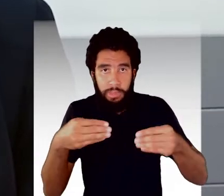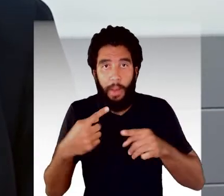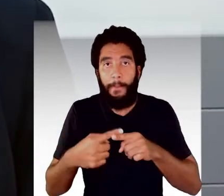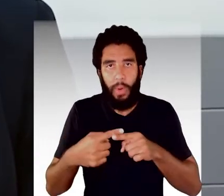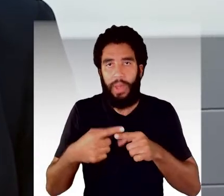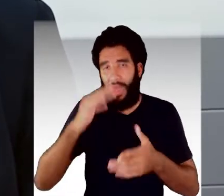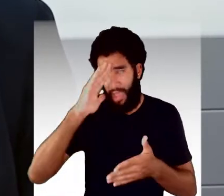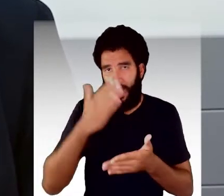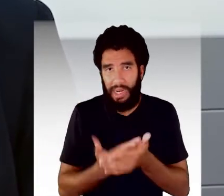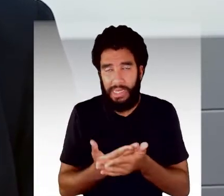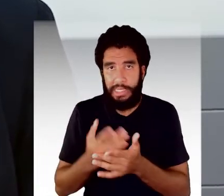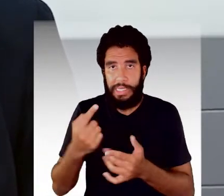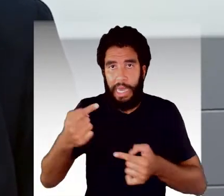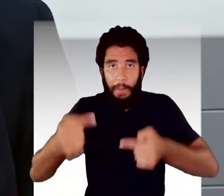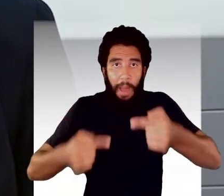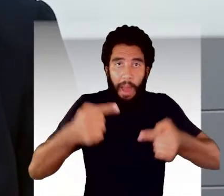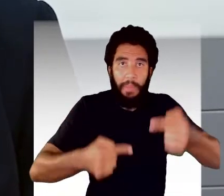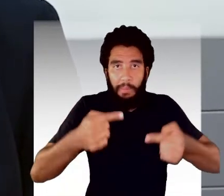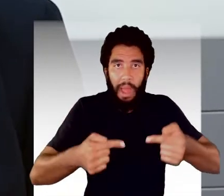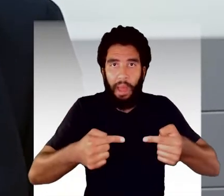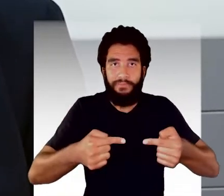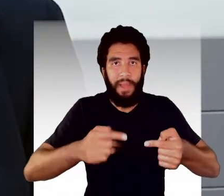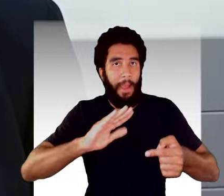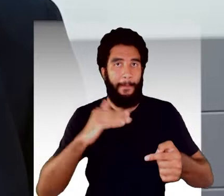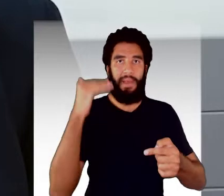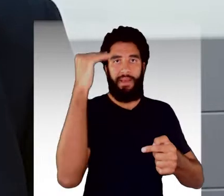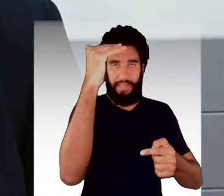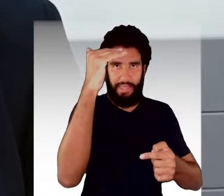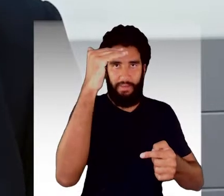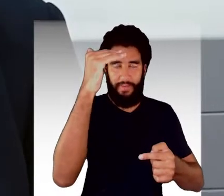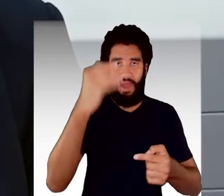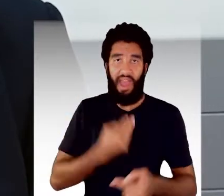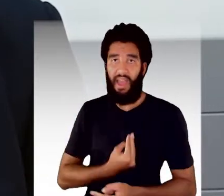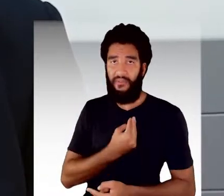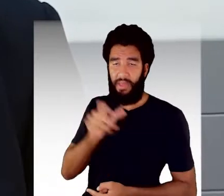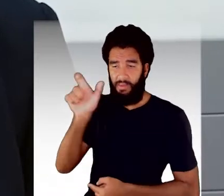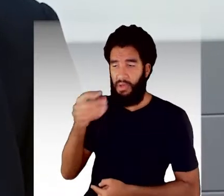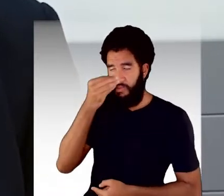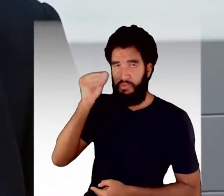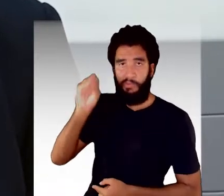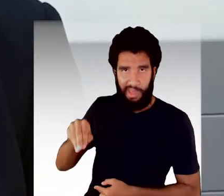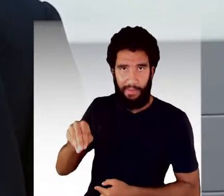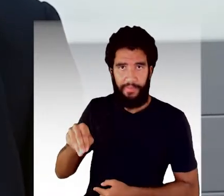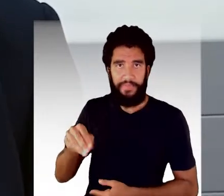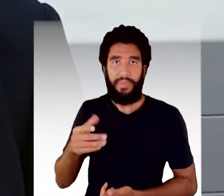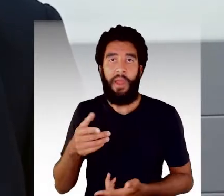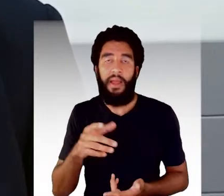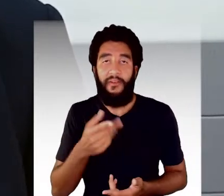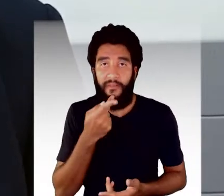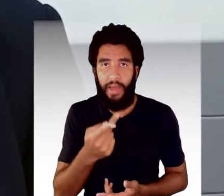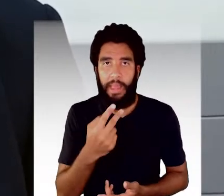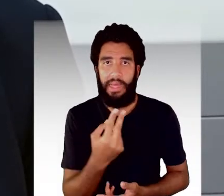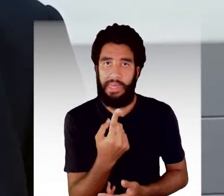norma por acreditarem que a competitividade da indústria vale mais do que a vida do trabalhador. A principal queixa diz